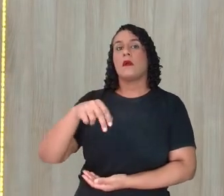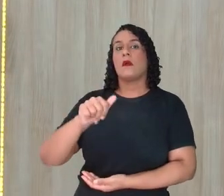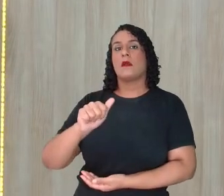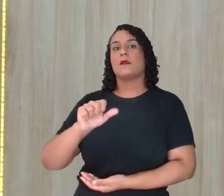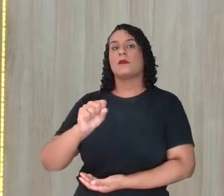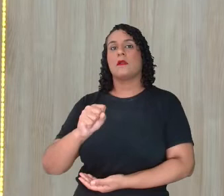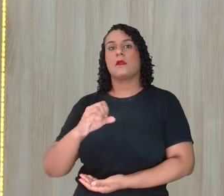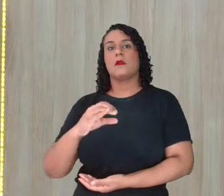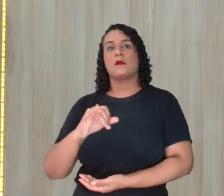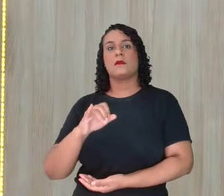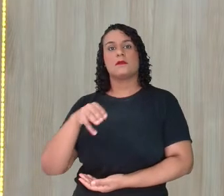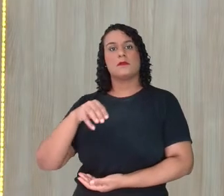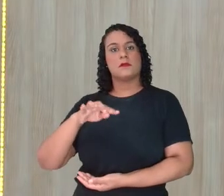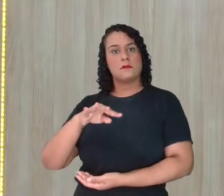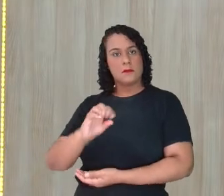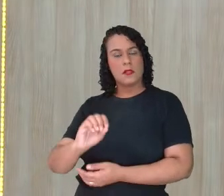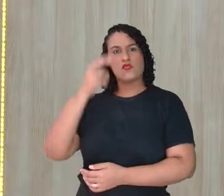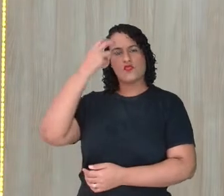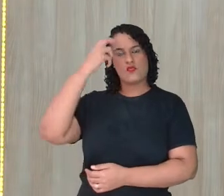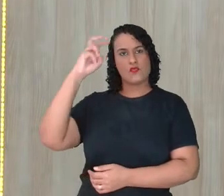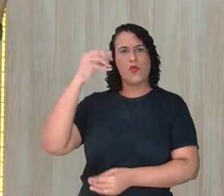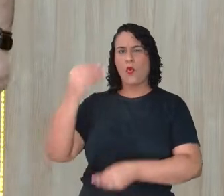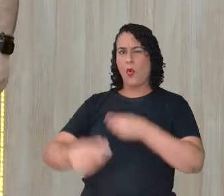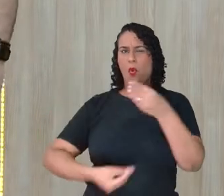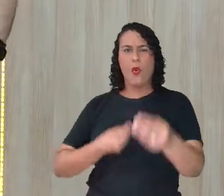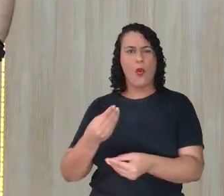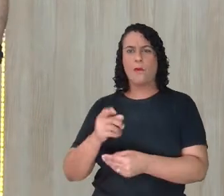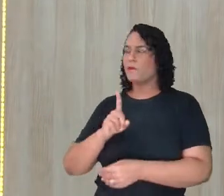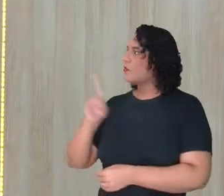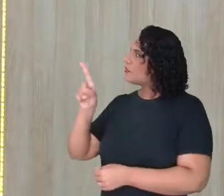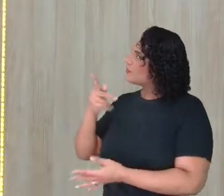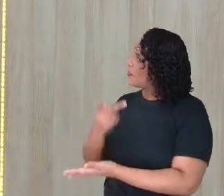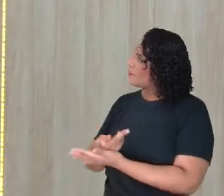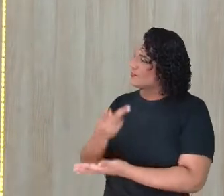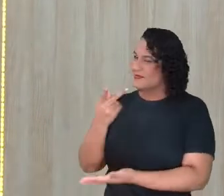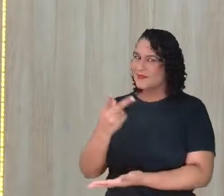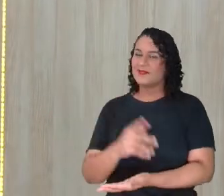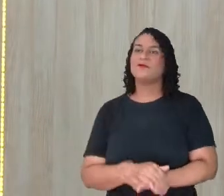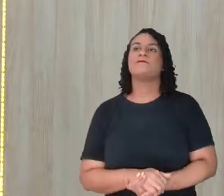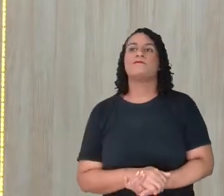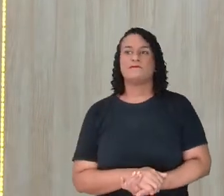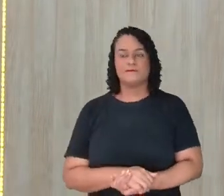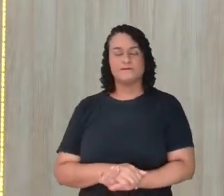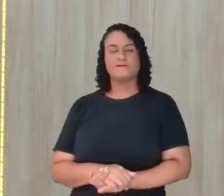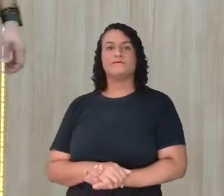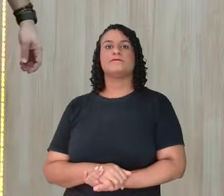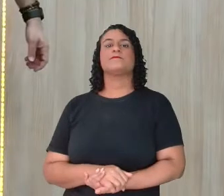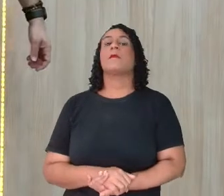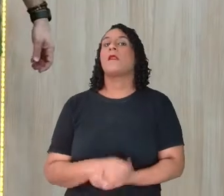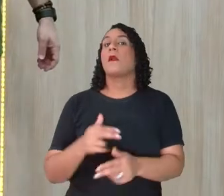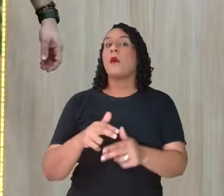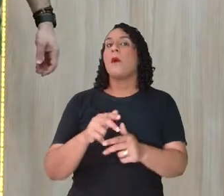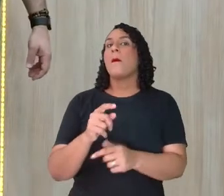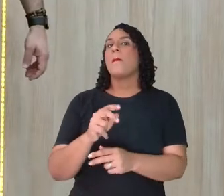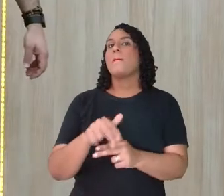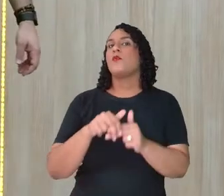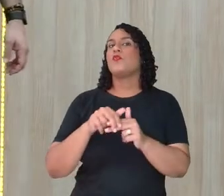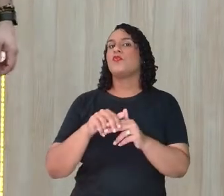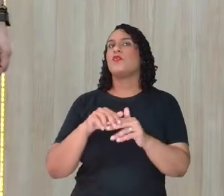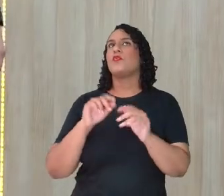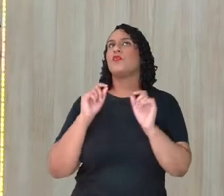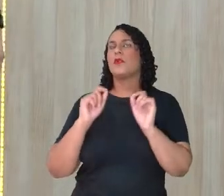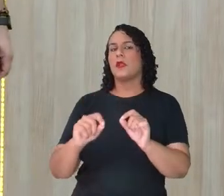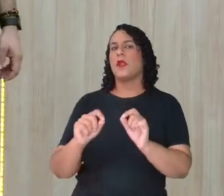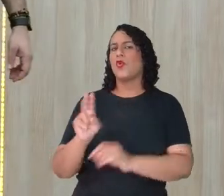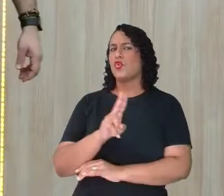vai tentar entender como se deu esse chamado renascimento cultural. Renascimento cultural porque